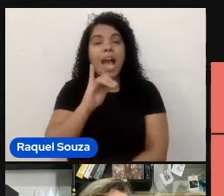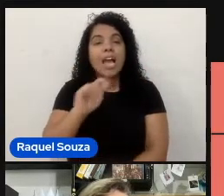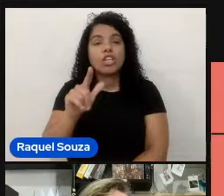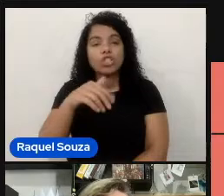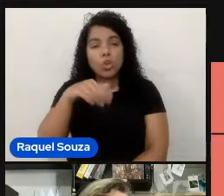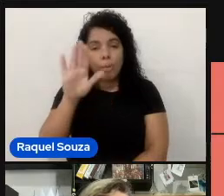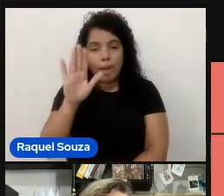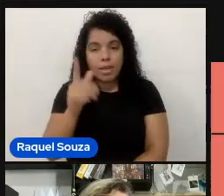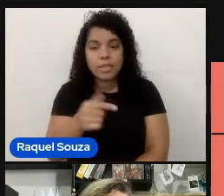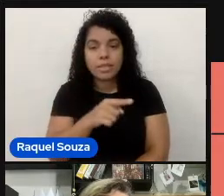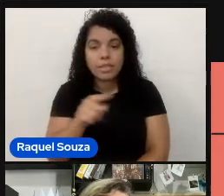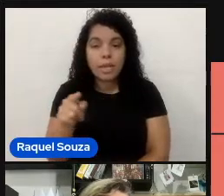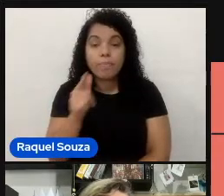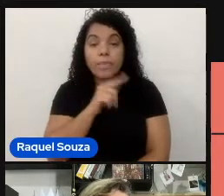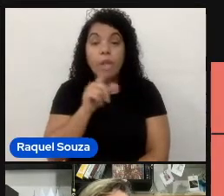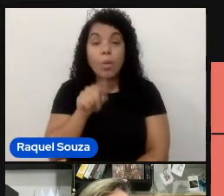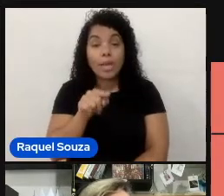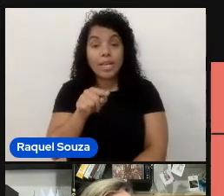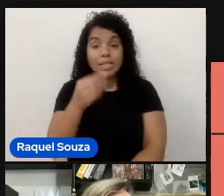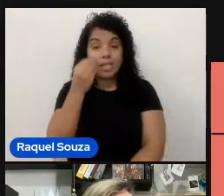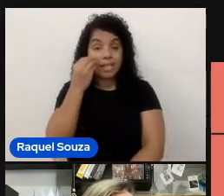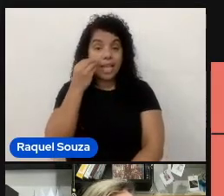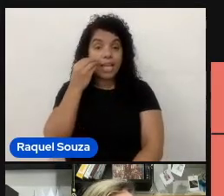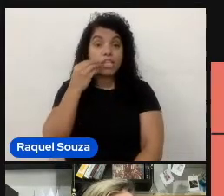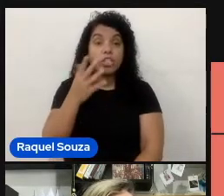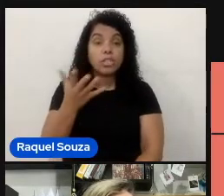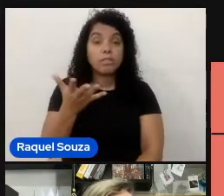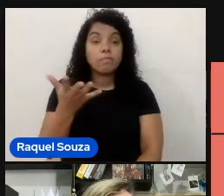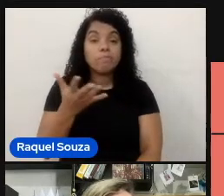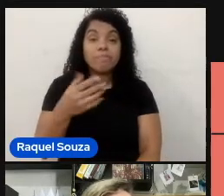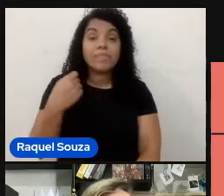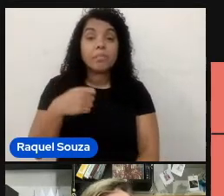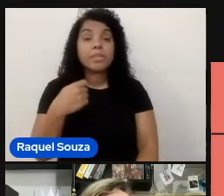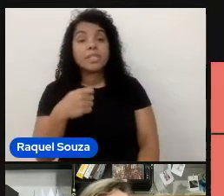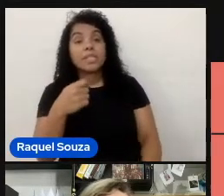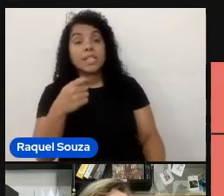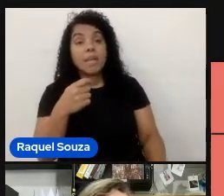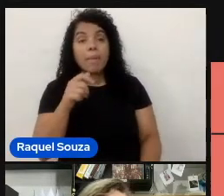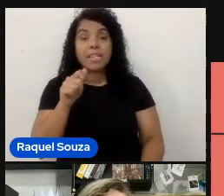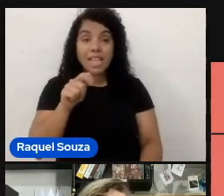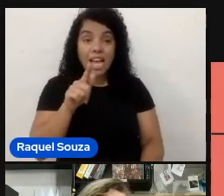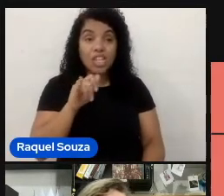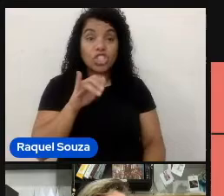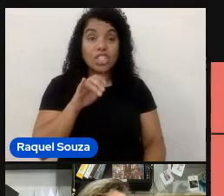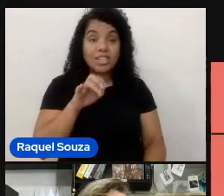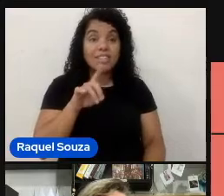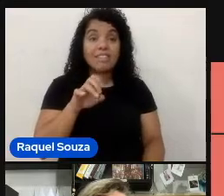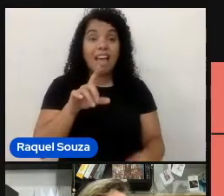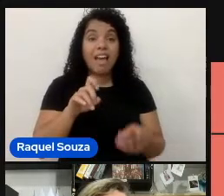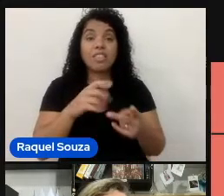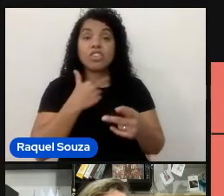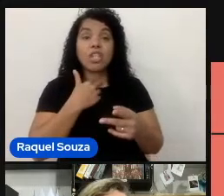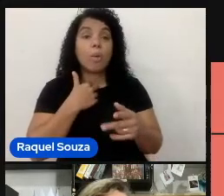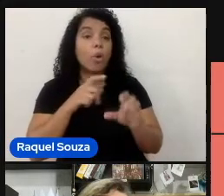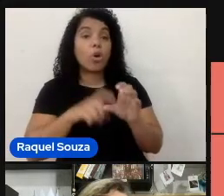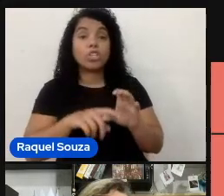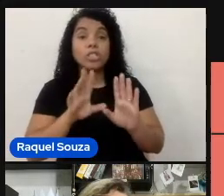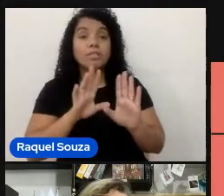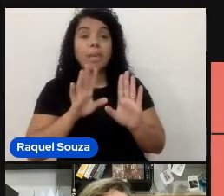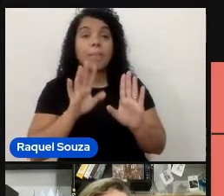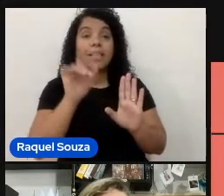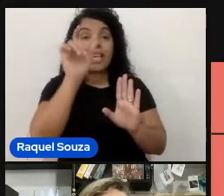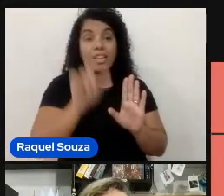de software. Então, o processo ele precisa ter um pouco mais de agilidade, não depender ali de uma ação